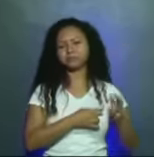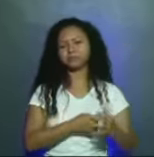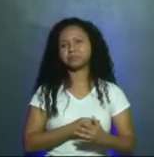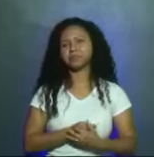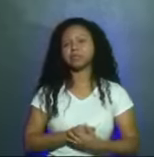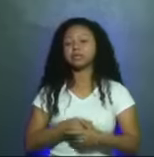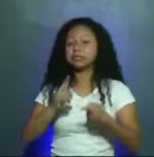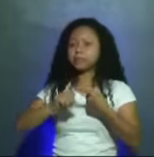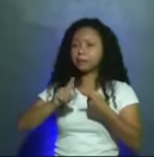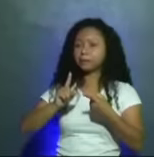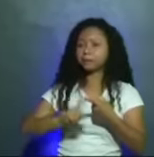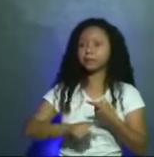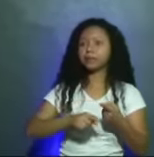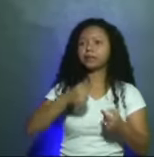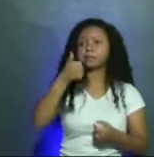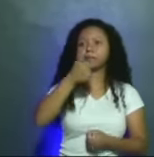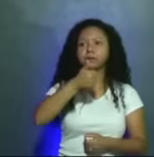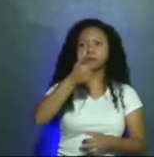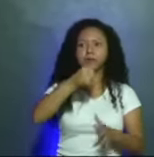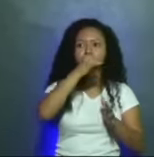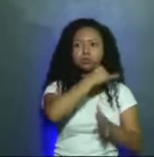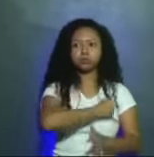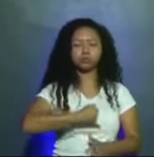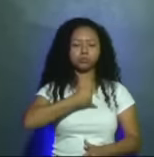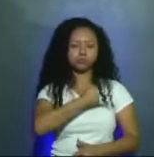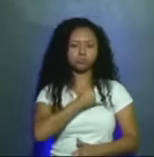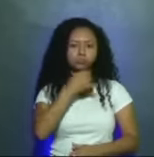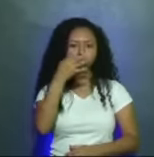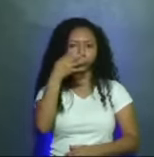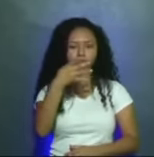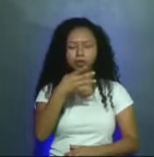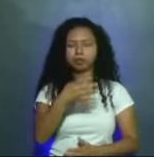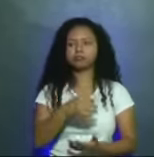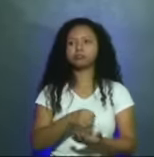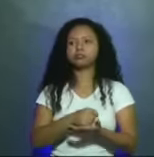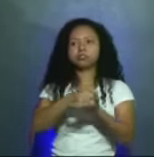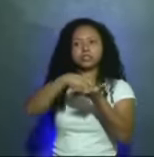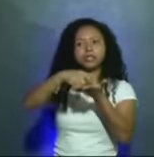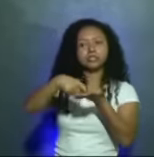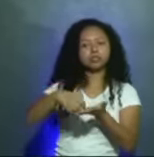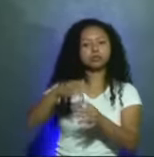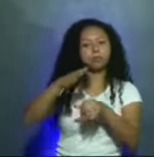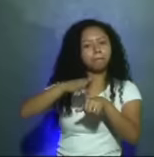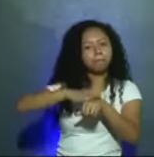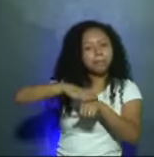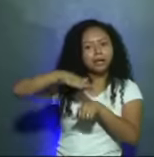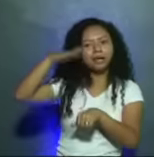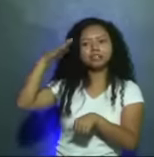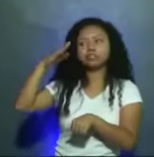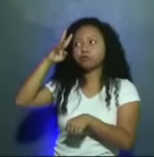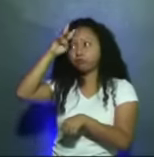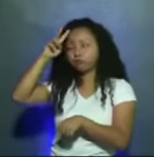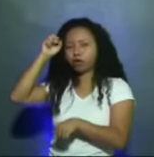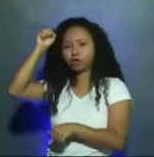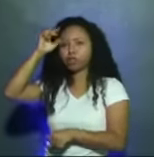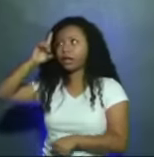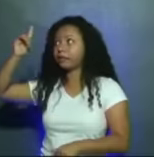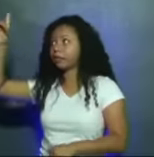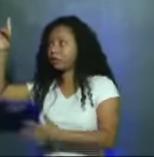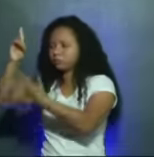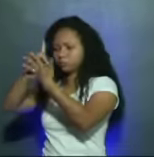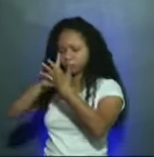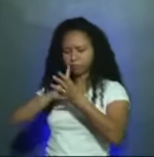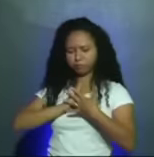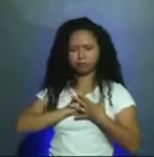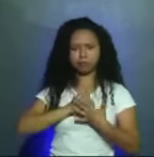maior é aquele que está em mim do que aquele que está no mundo. Se o perfeito amor, Jesus, está em mim e o amor